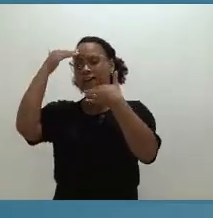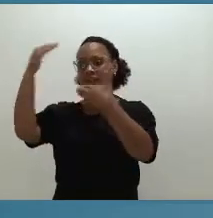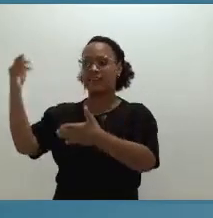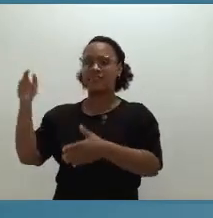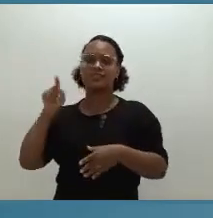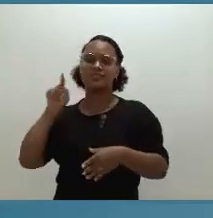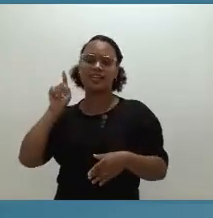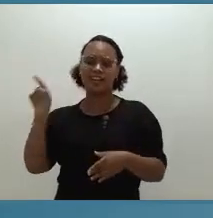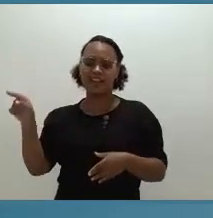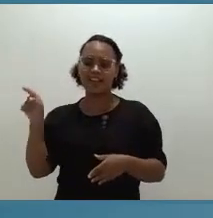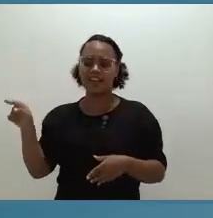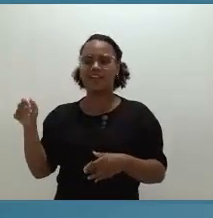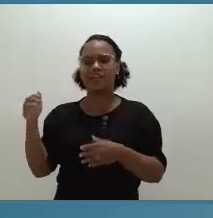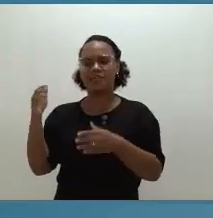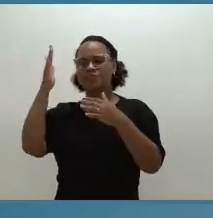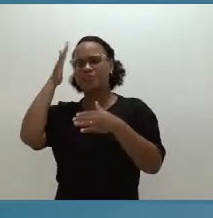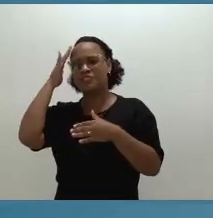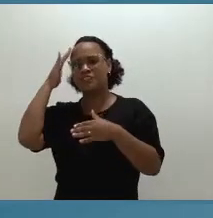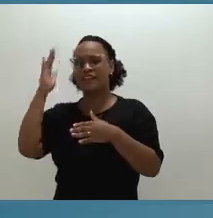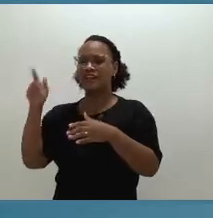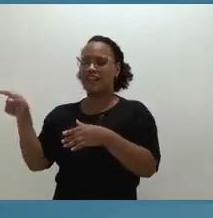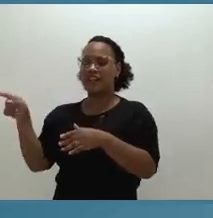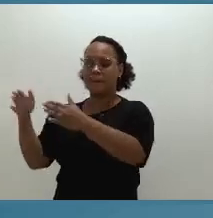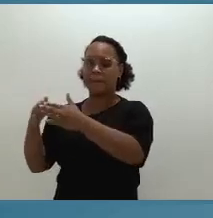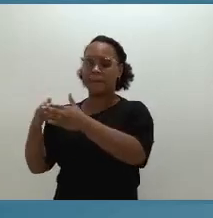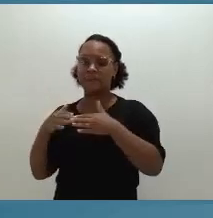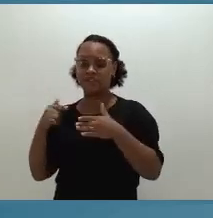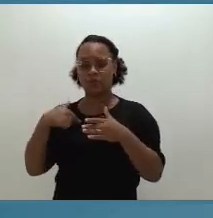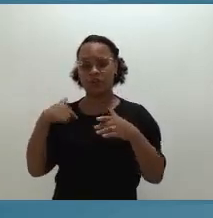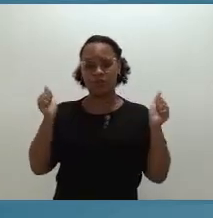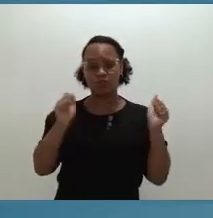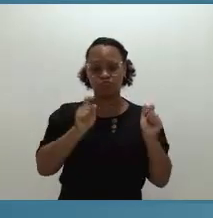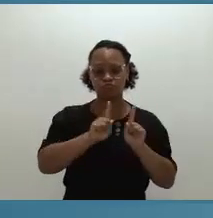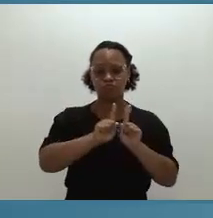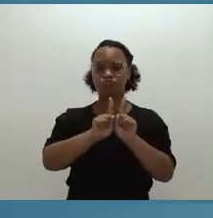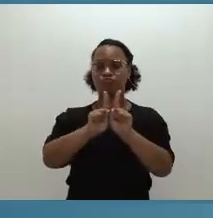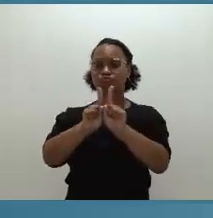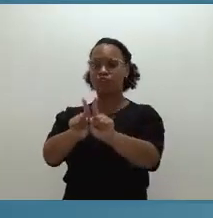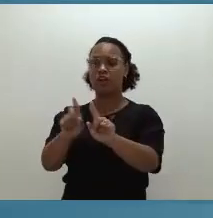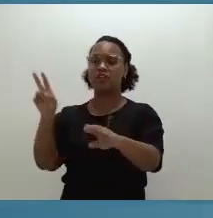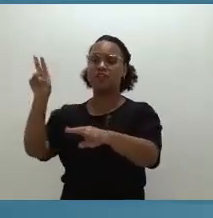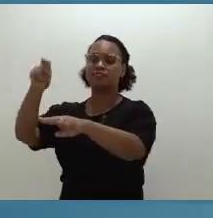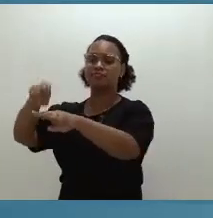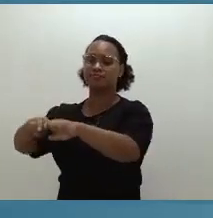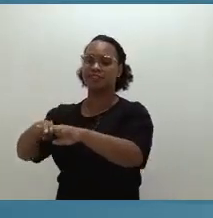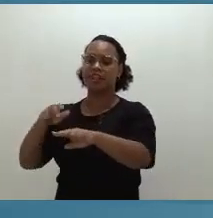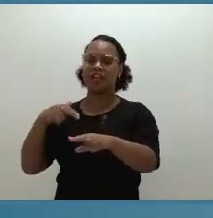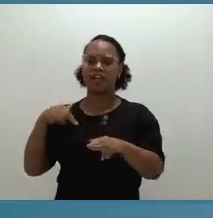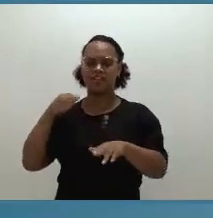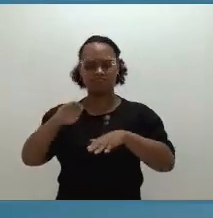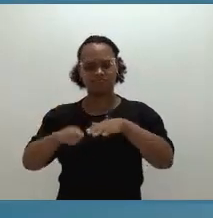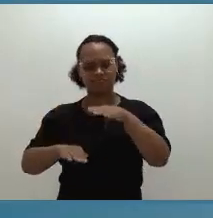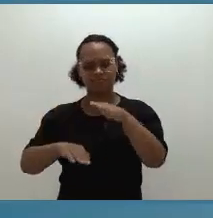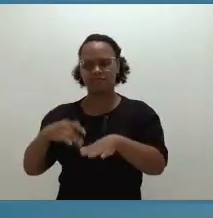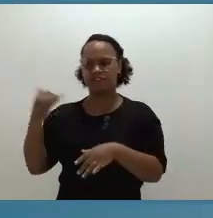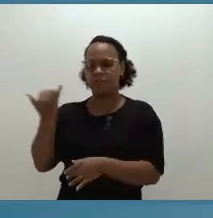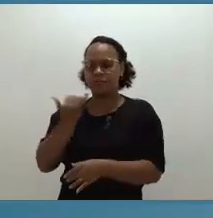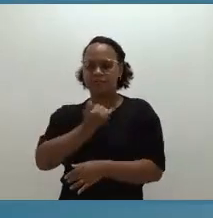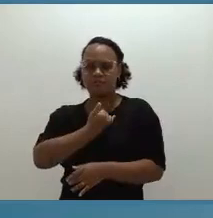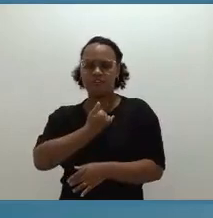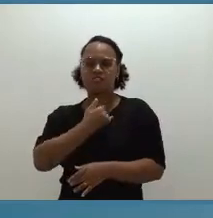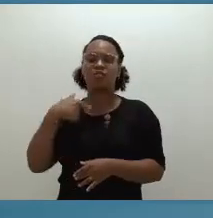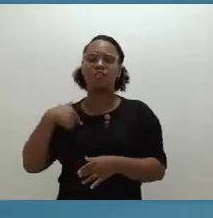eu a conduzisse até a bancada. Na caminhada, ela me falou isso e fomos conversar.